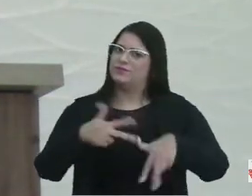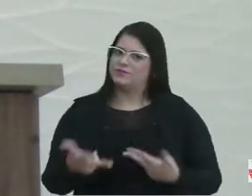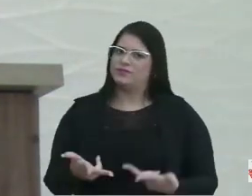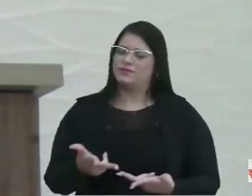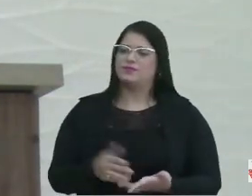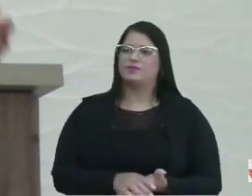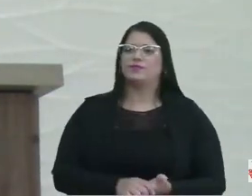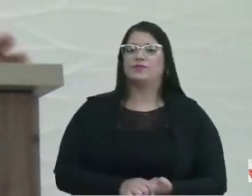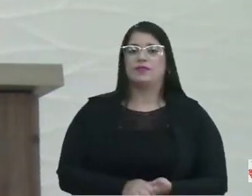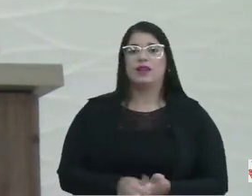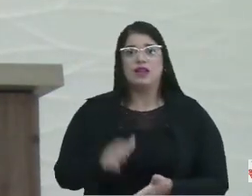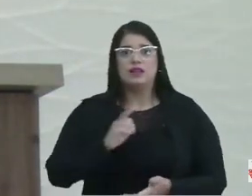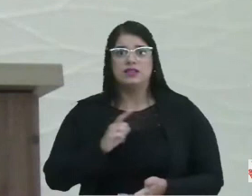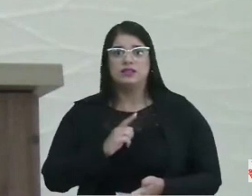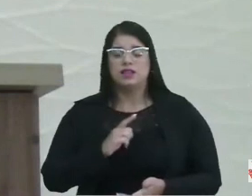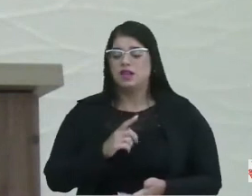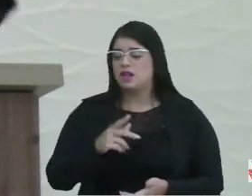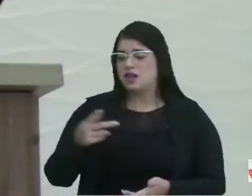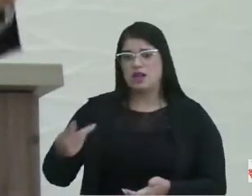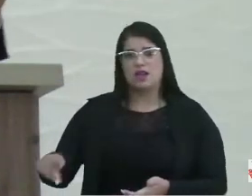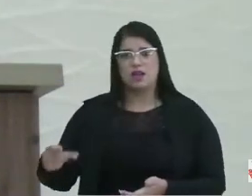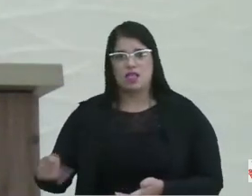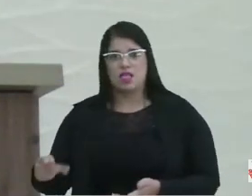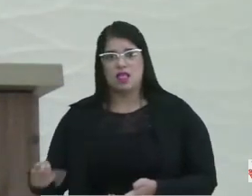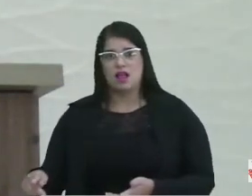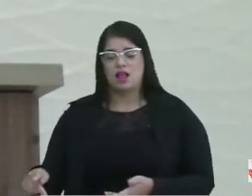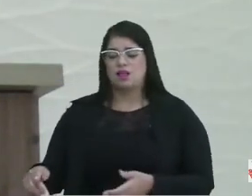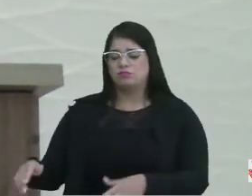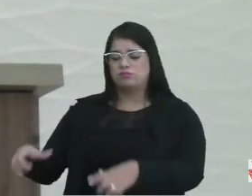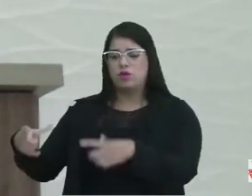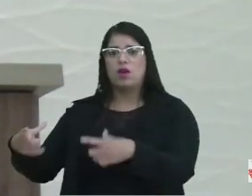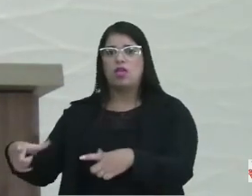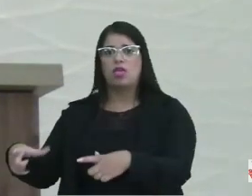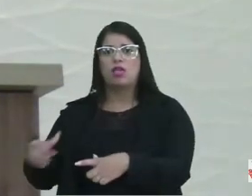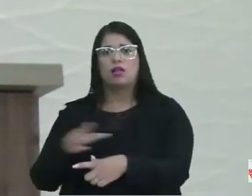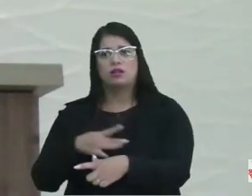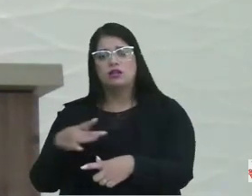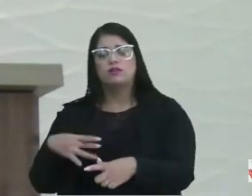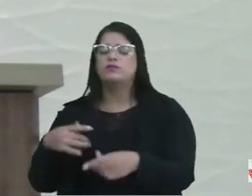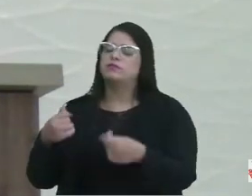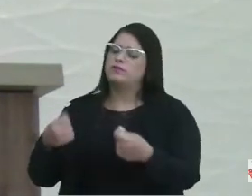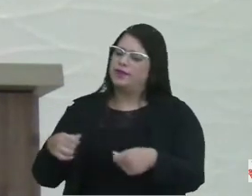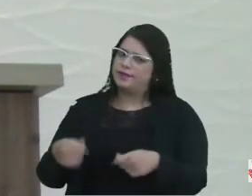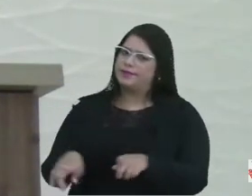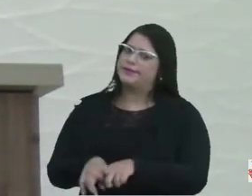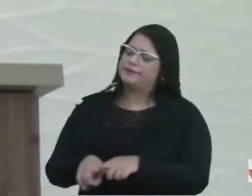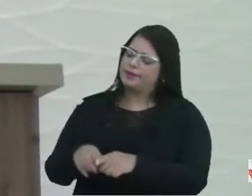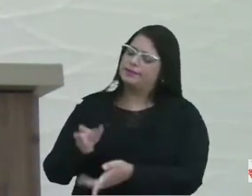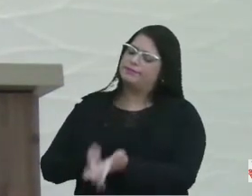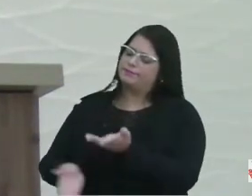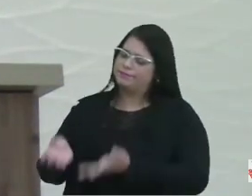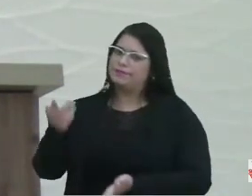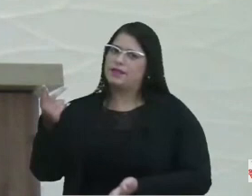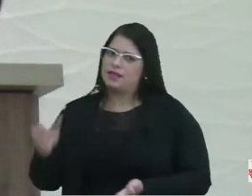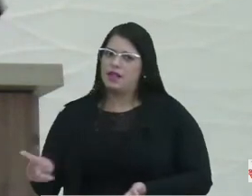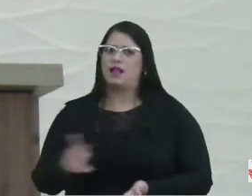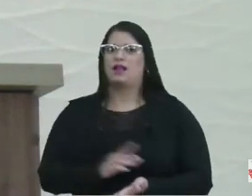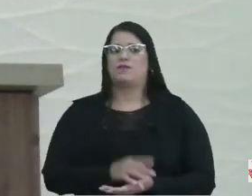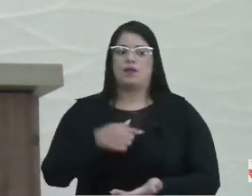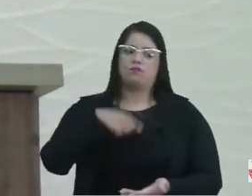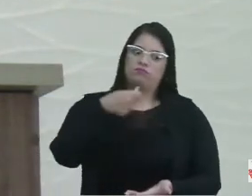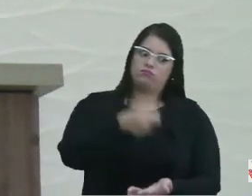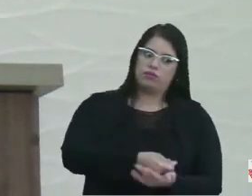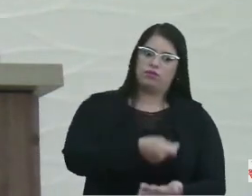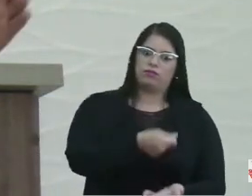comunidade lá, a população mora lá, então tem que ter o atendimento lá também. Então vou estar cobrando isso aqui também para estar aí